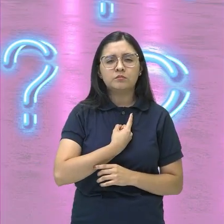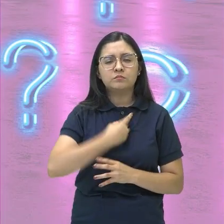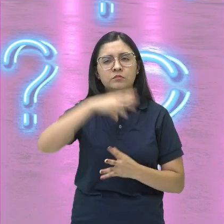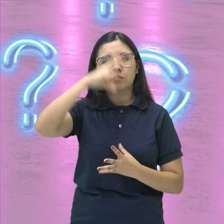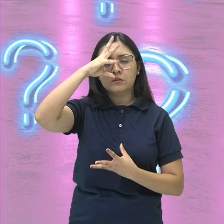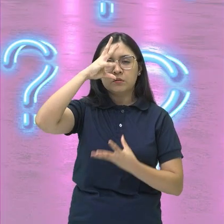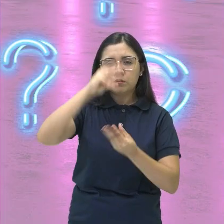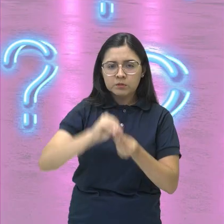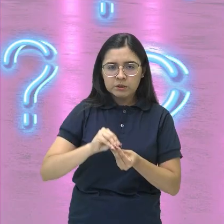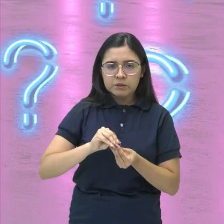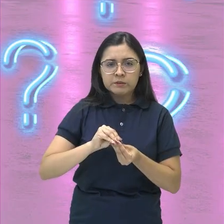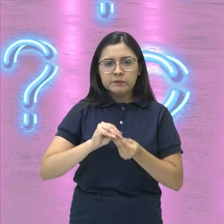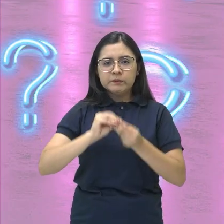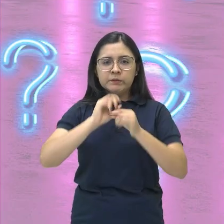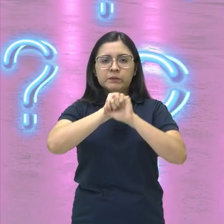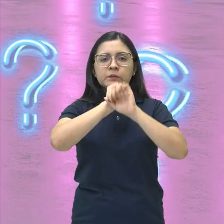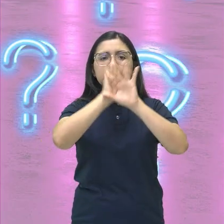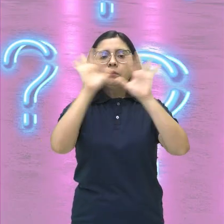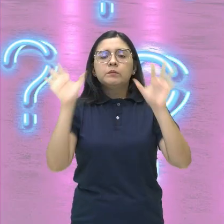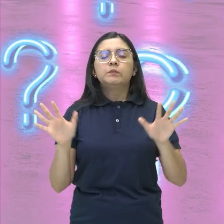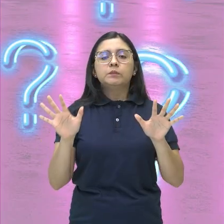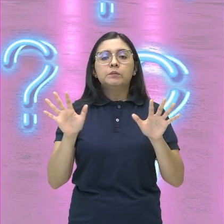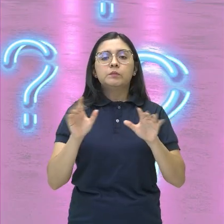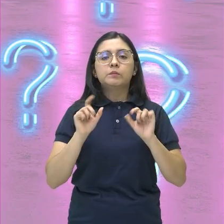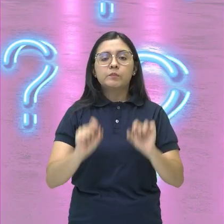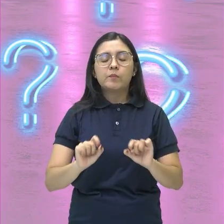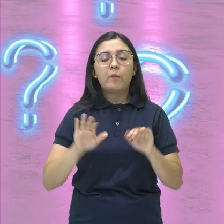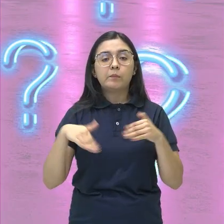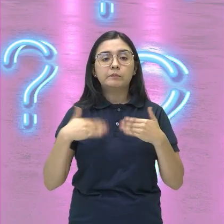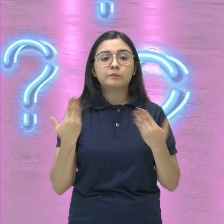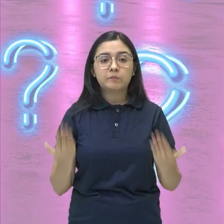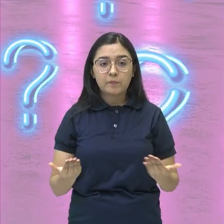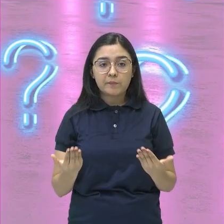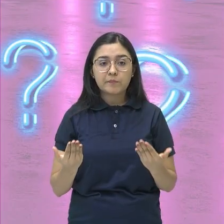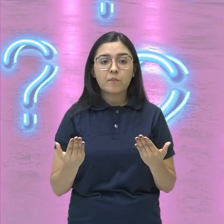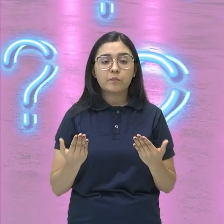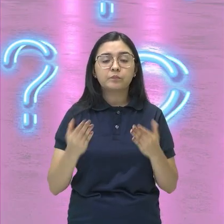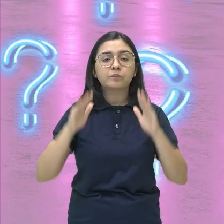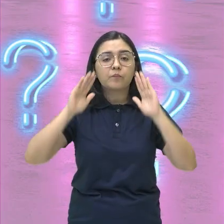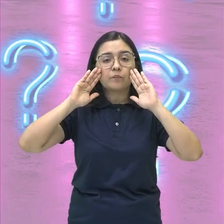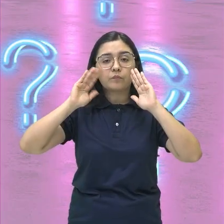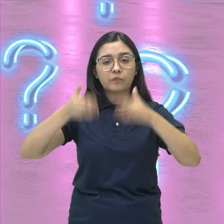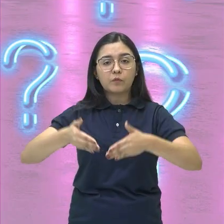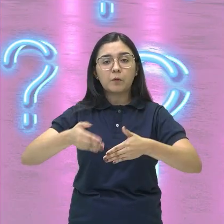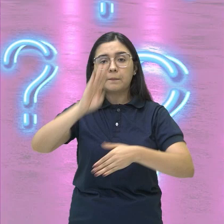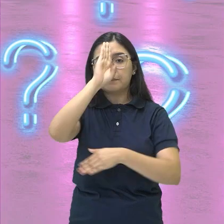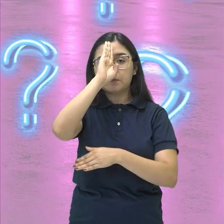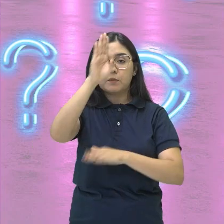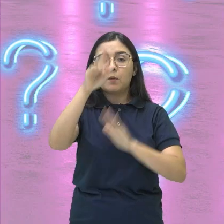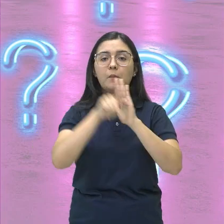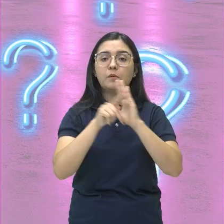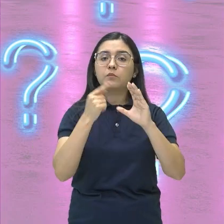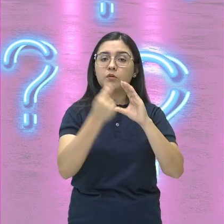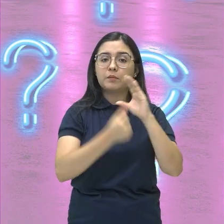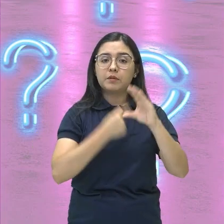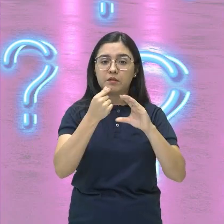sintetizar bem no audiovisual, qual é, então, o foco central do capitalismo?